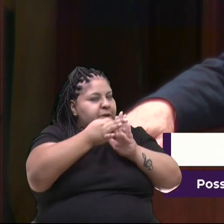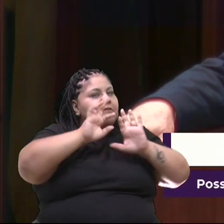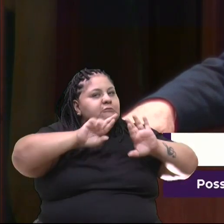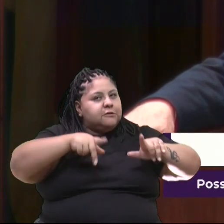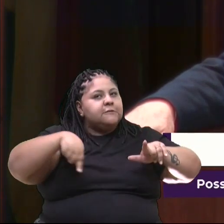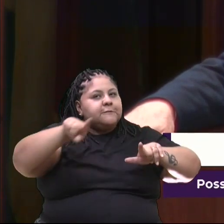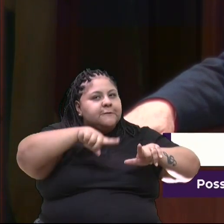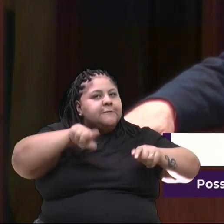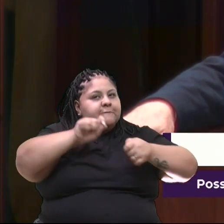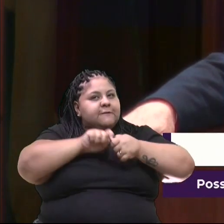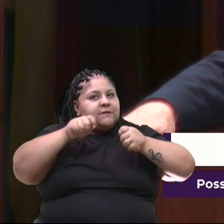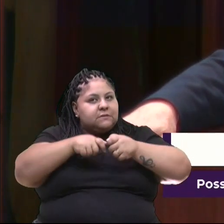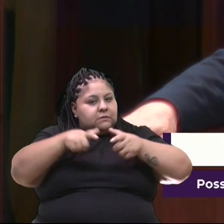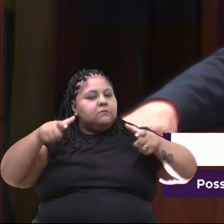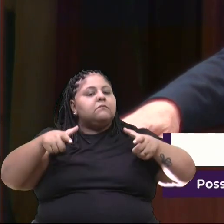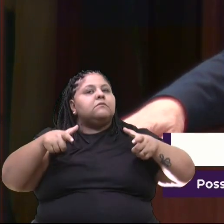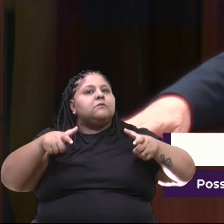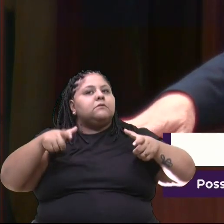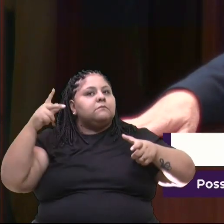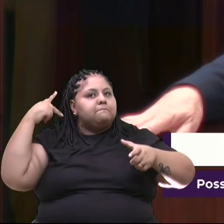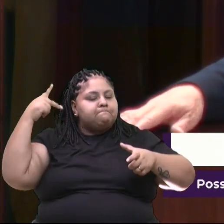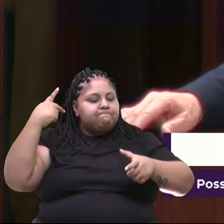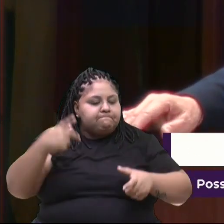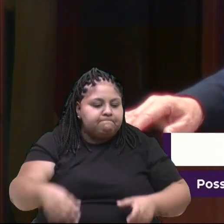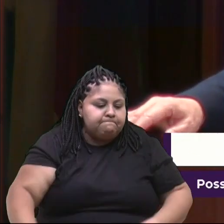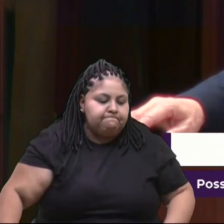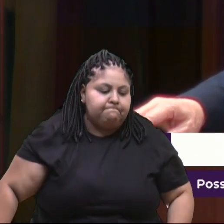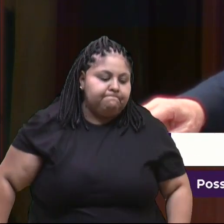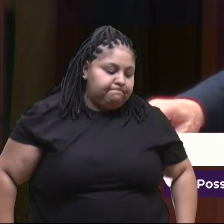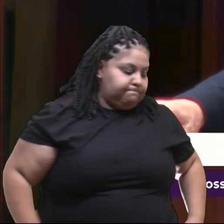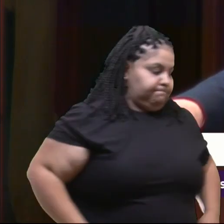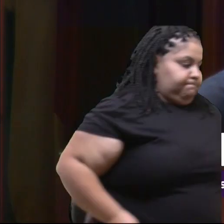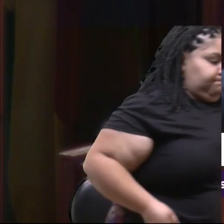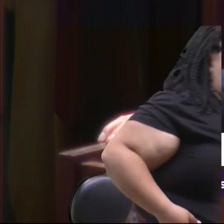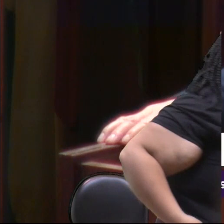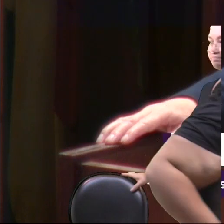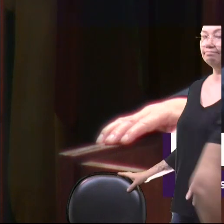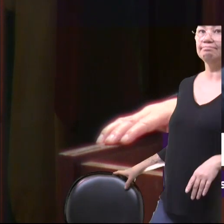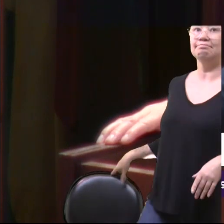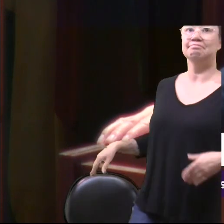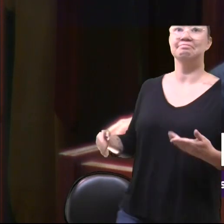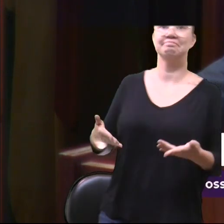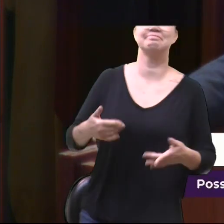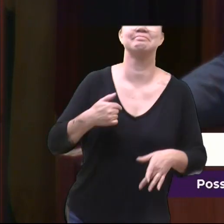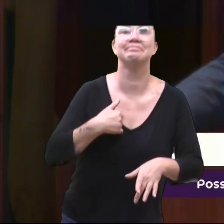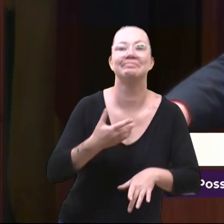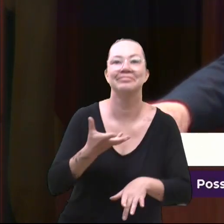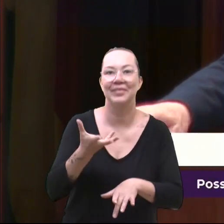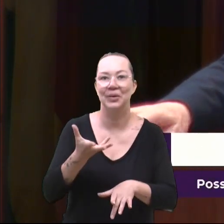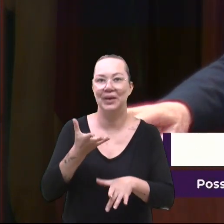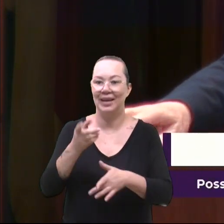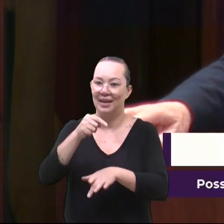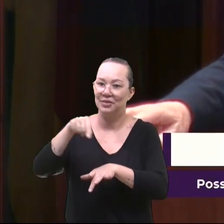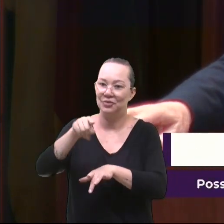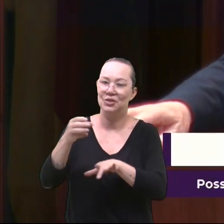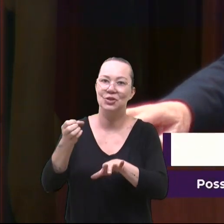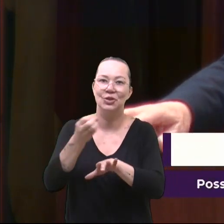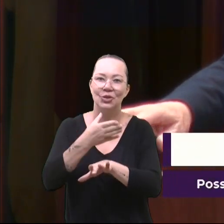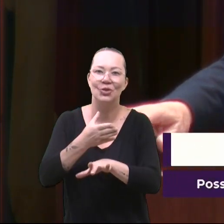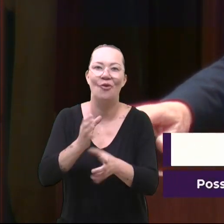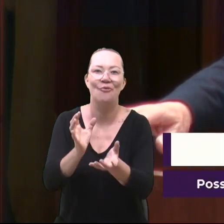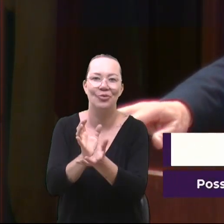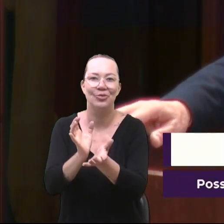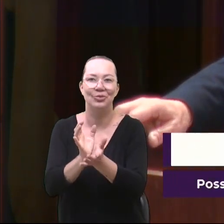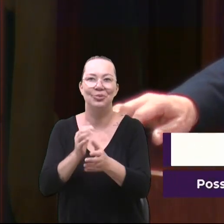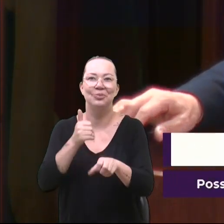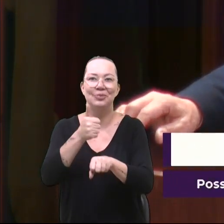vezes nos faz crescer na política. Então, eu desejo a nova mesa diretora, vereadora